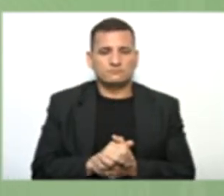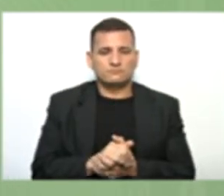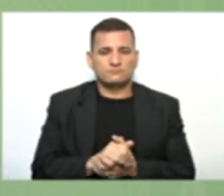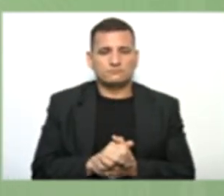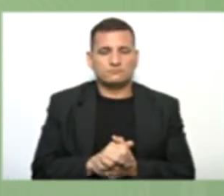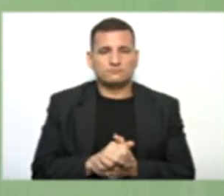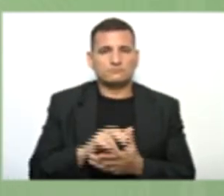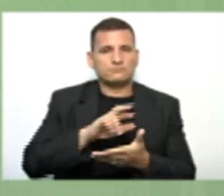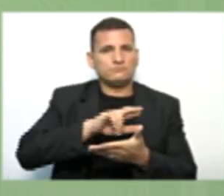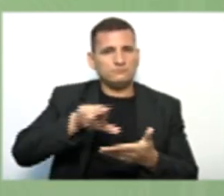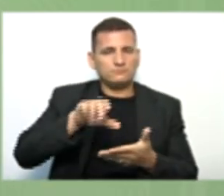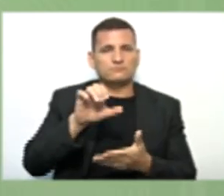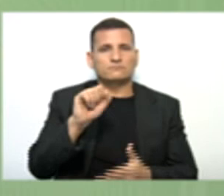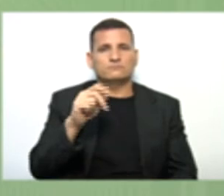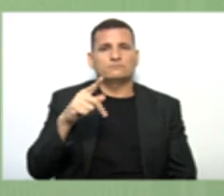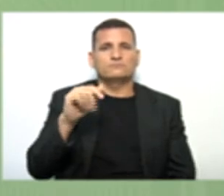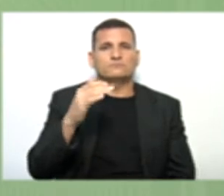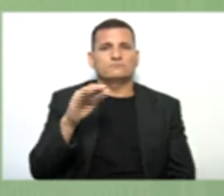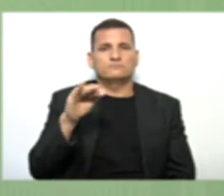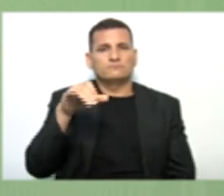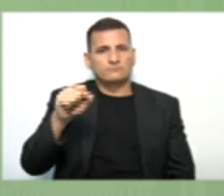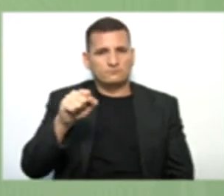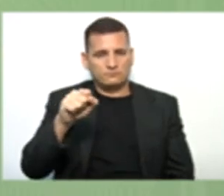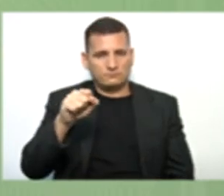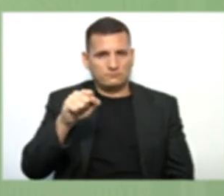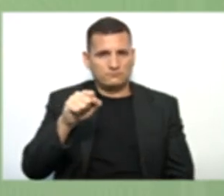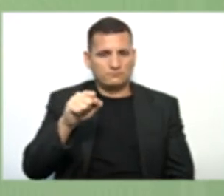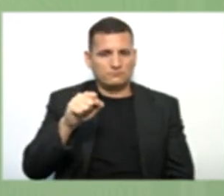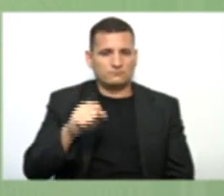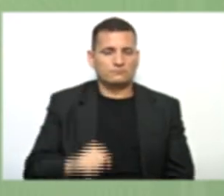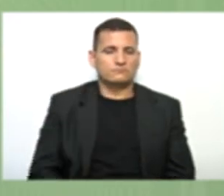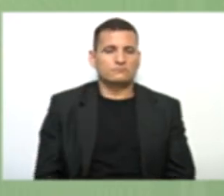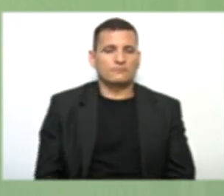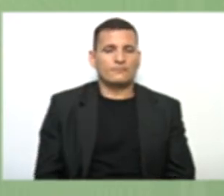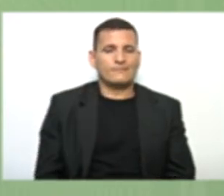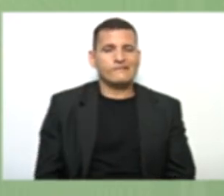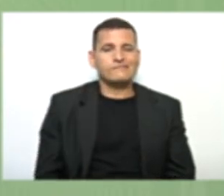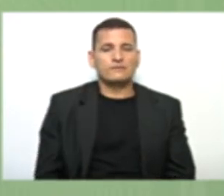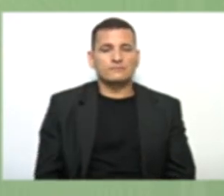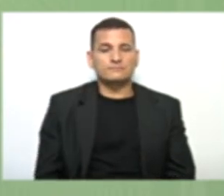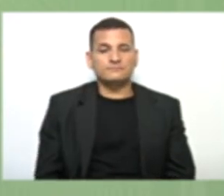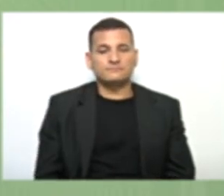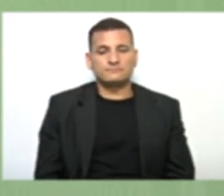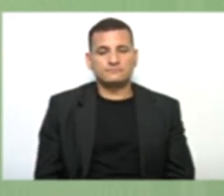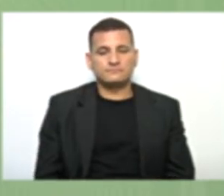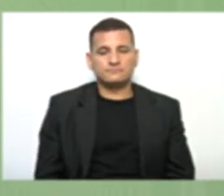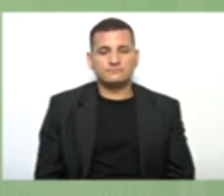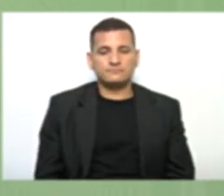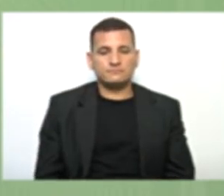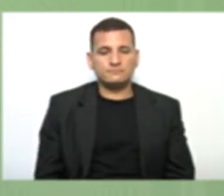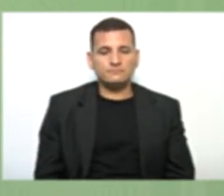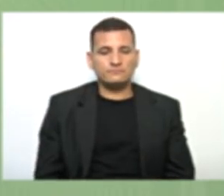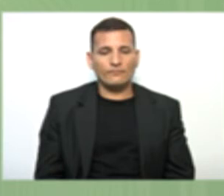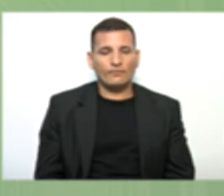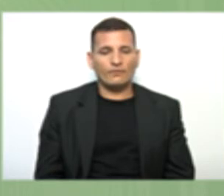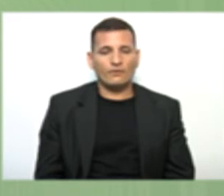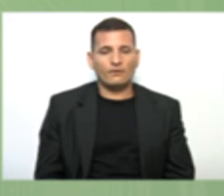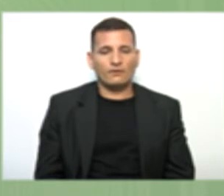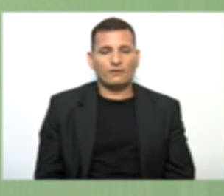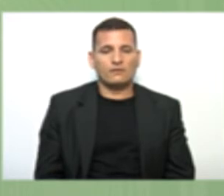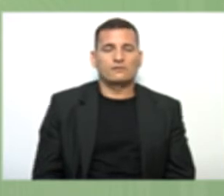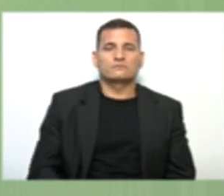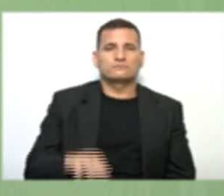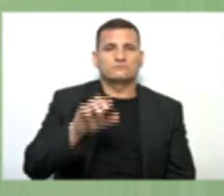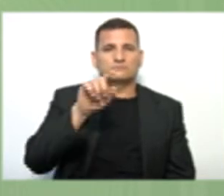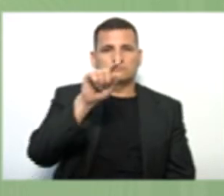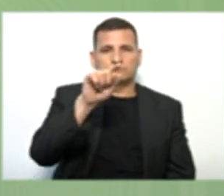como posso dizer, espaços, tá? O jogo da velha é mais ou menos isso daqui, mais ou menos não, é isso daqui, né? É uma hashtag. Imagina que isso aqui tem um